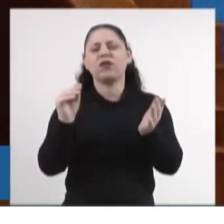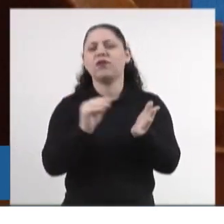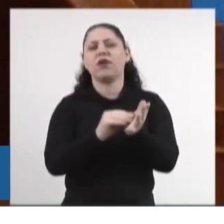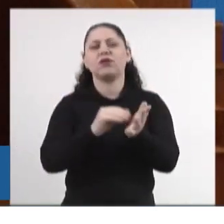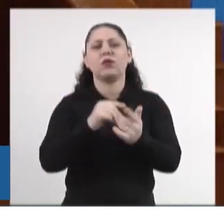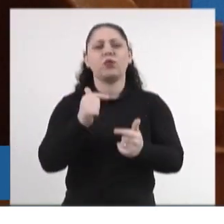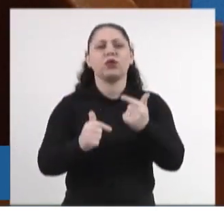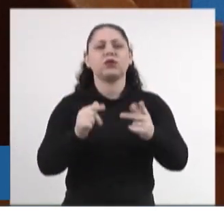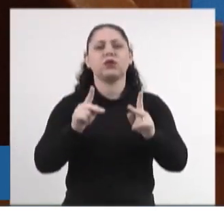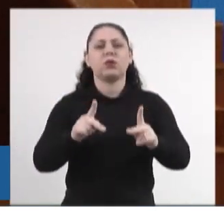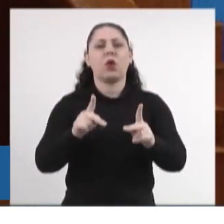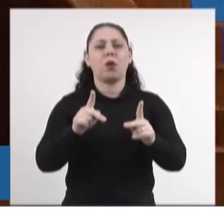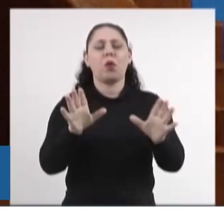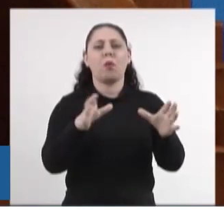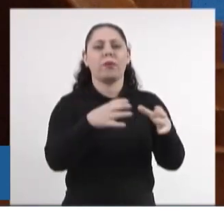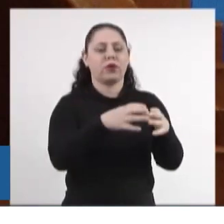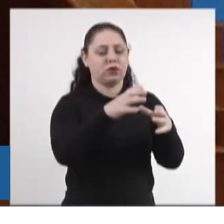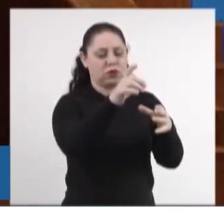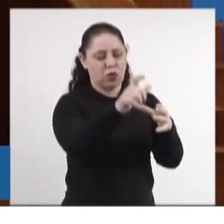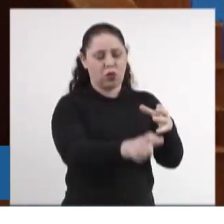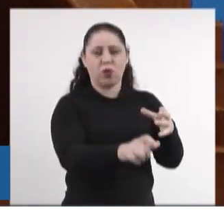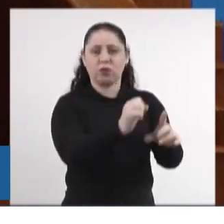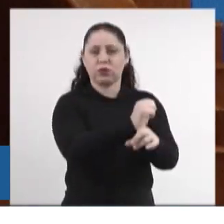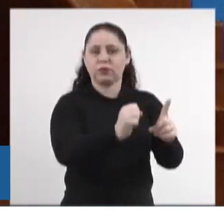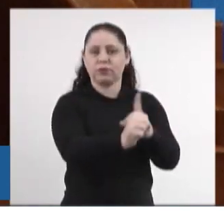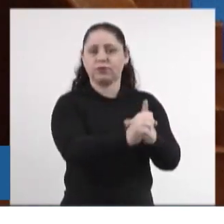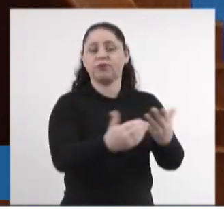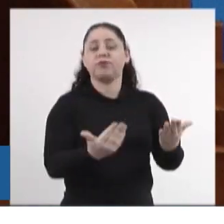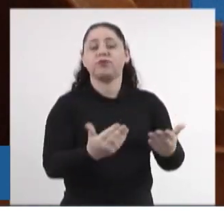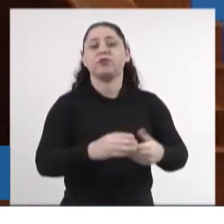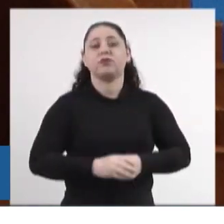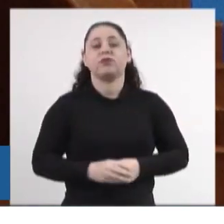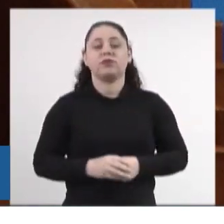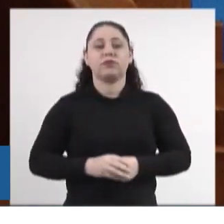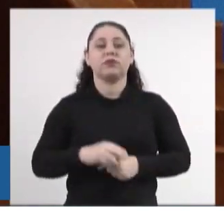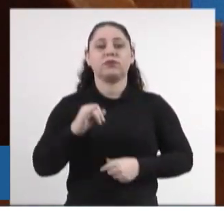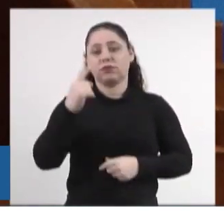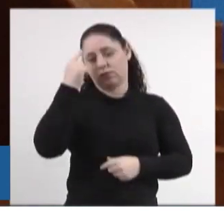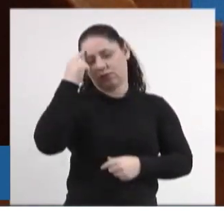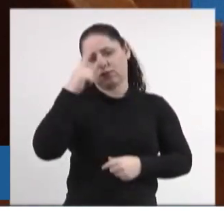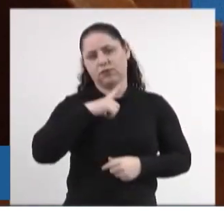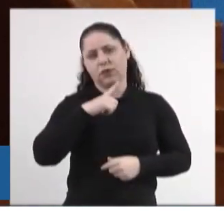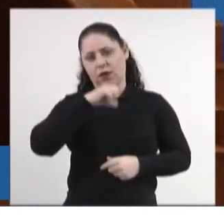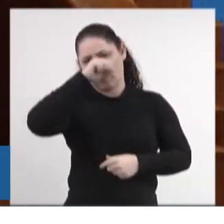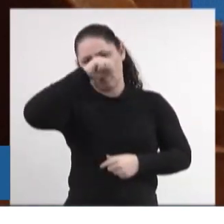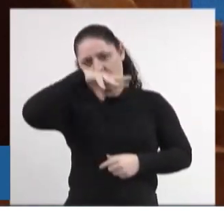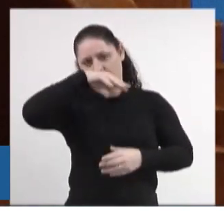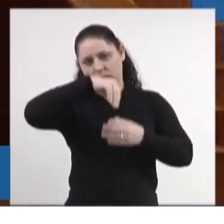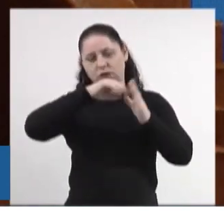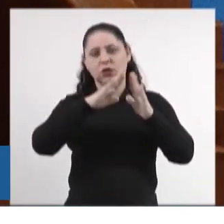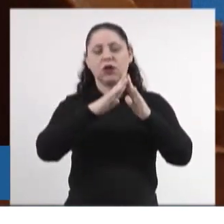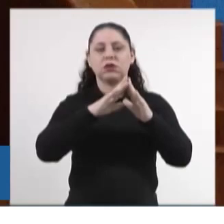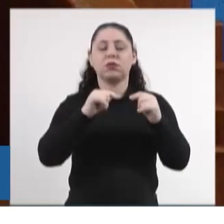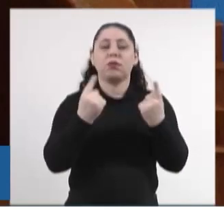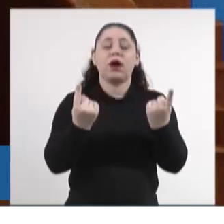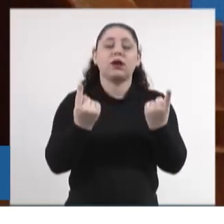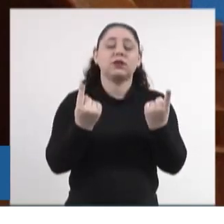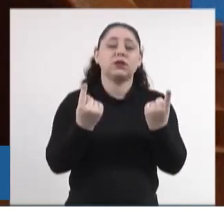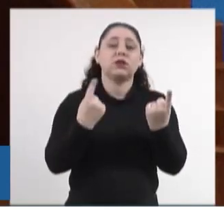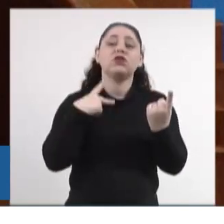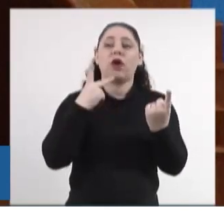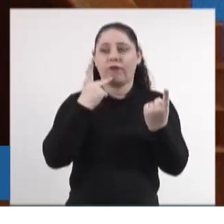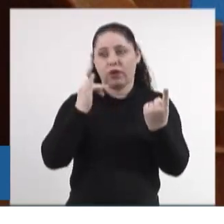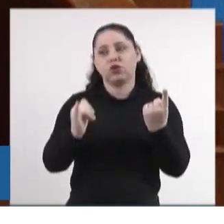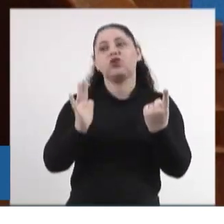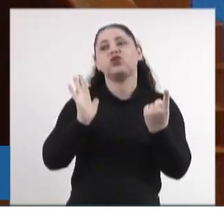falta de políticas públicas para esse grupo social? Né? Se a gente for pensar, existe a violência doméstica, mas, como foi colocado aqui